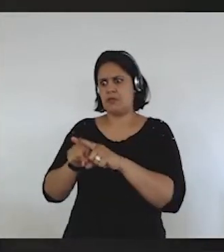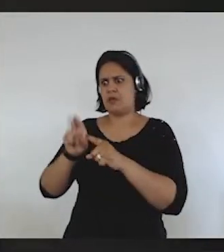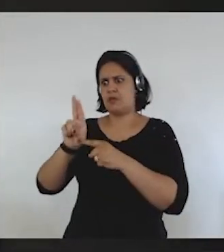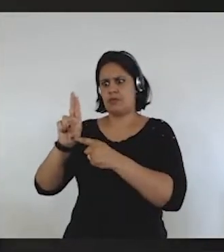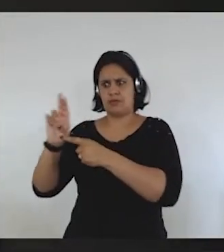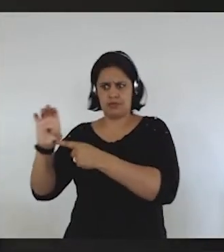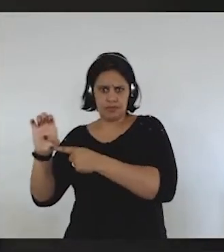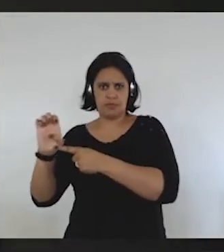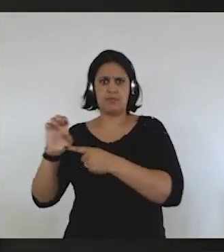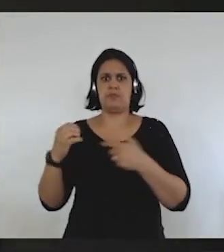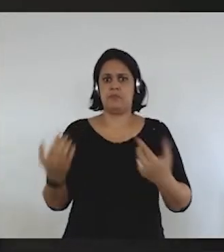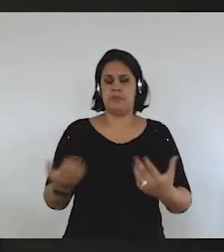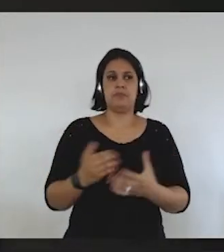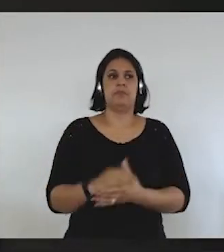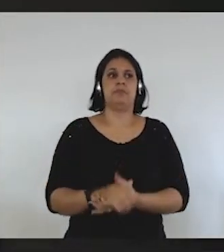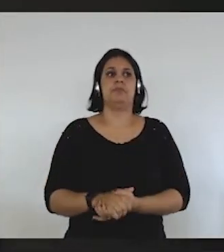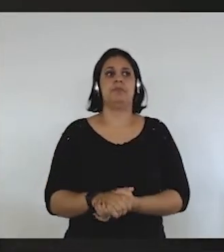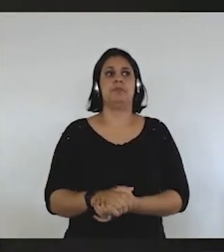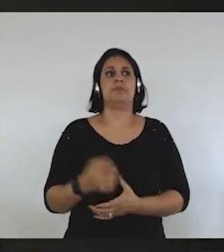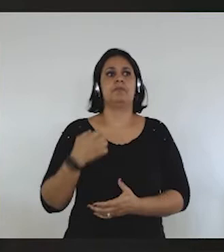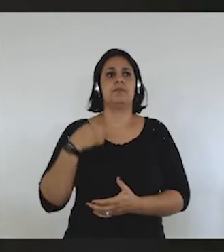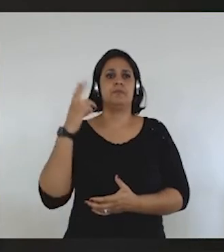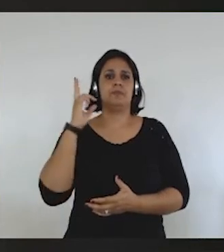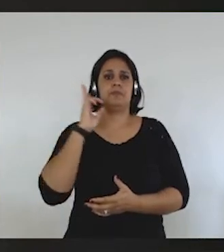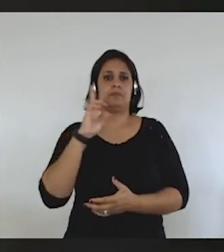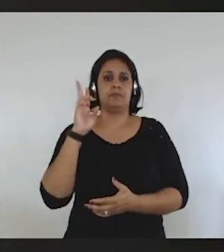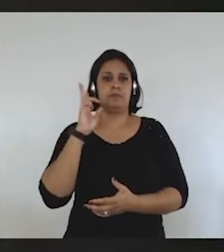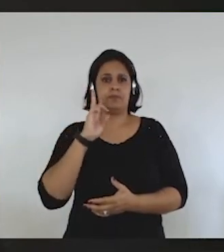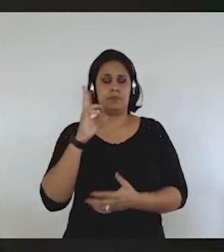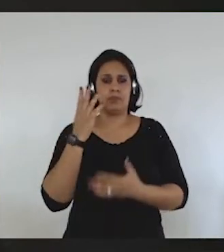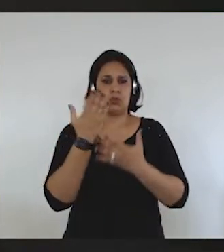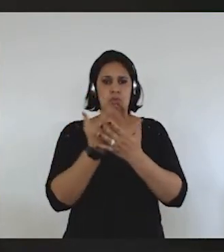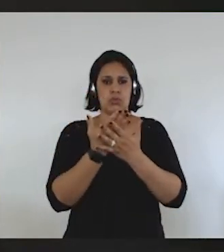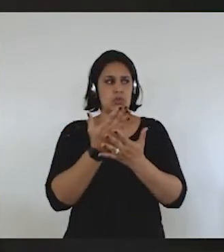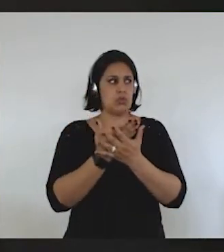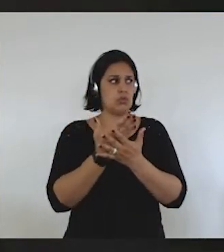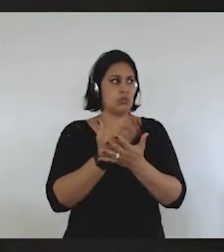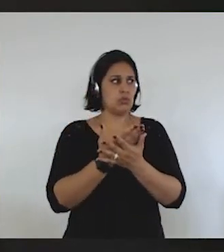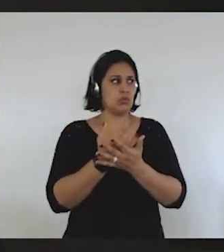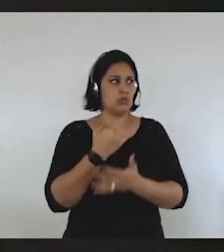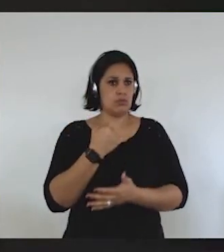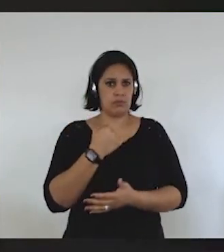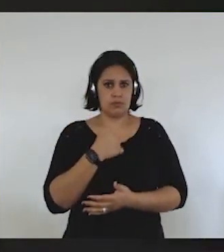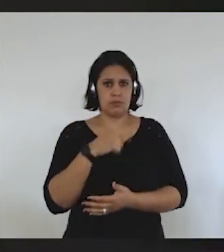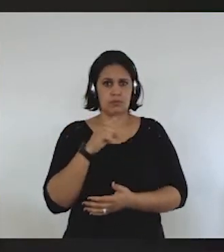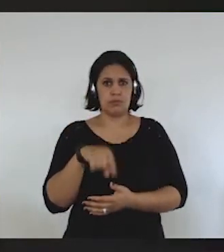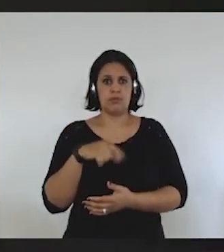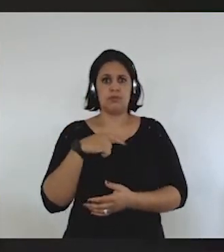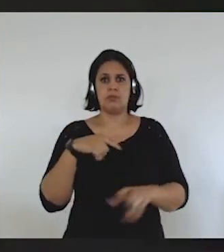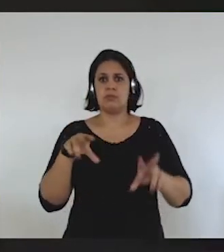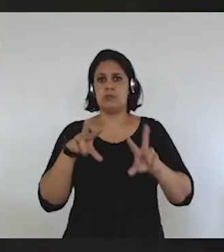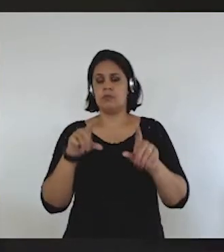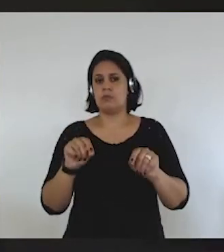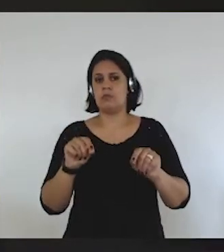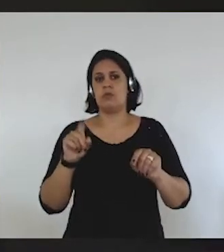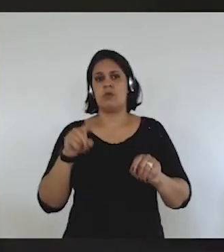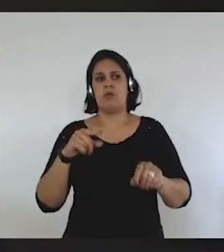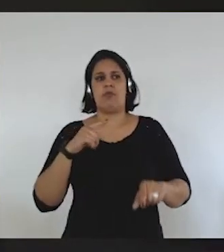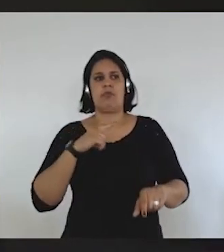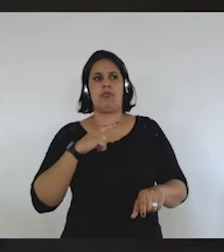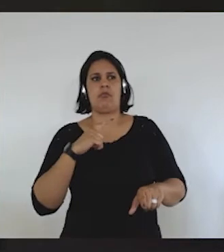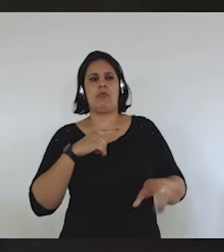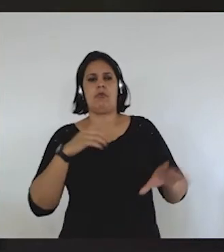Europeia. Então, eu lembro dos meus estudos, o chavão era dizer: existe